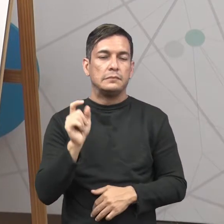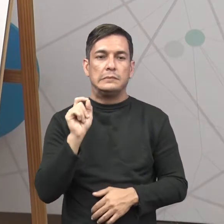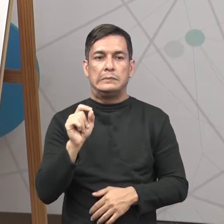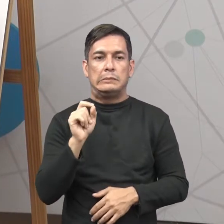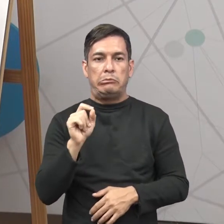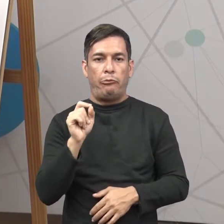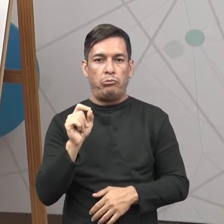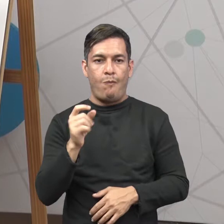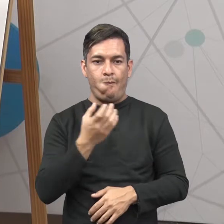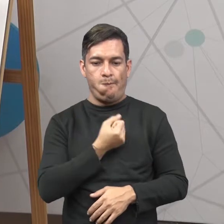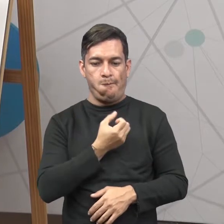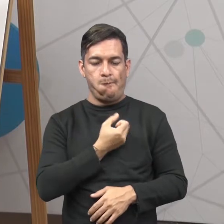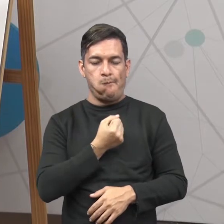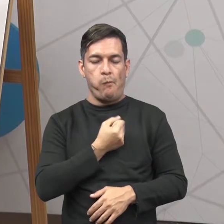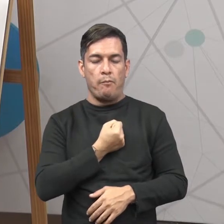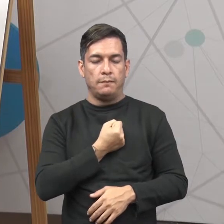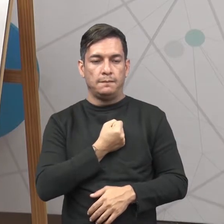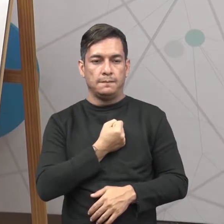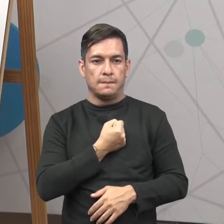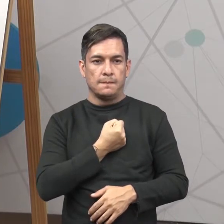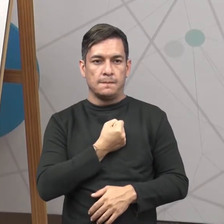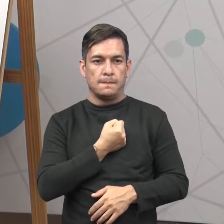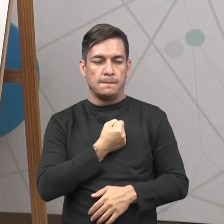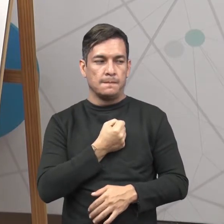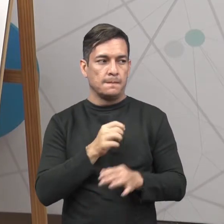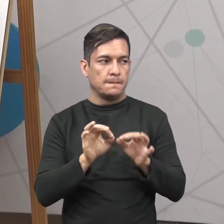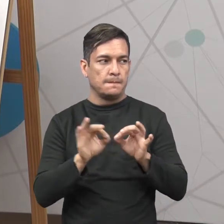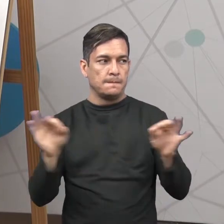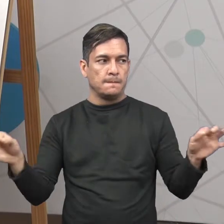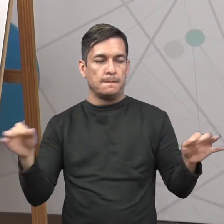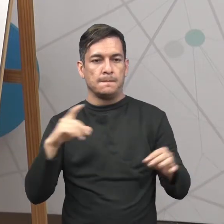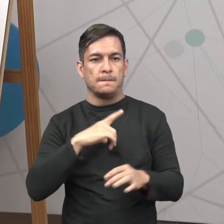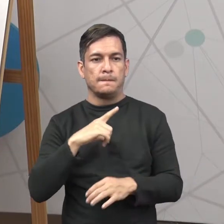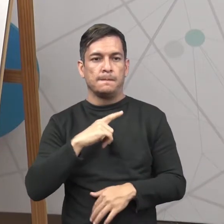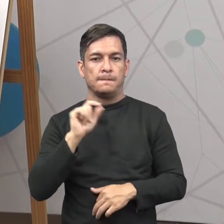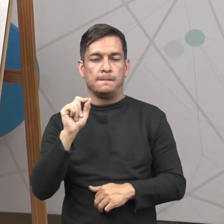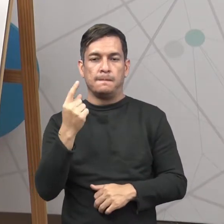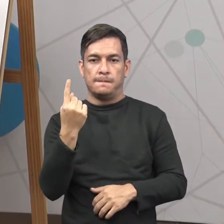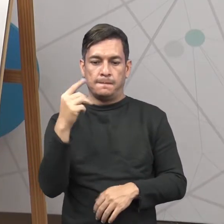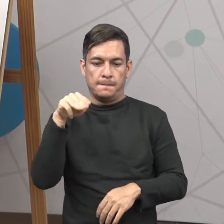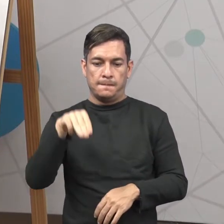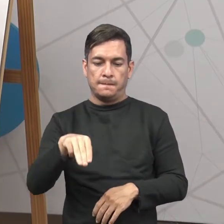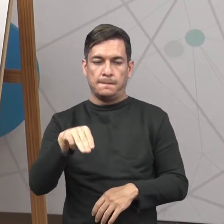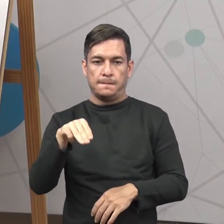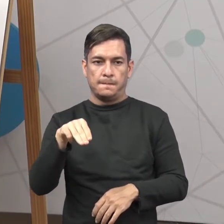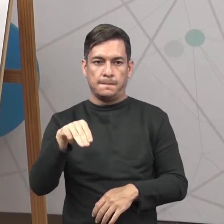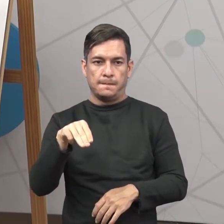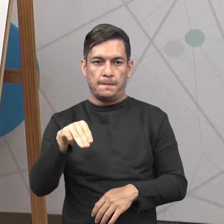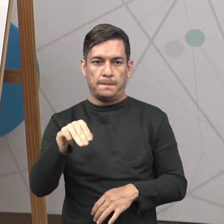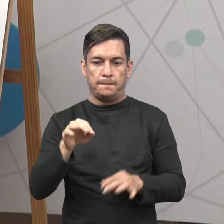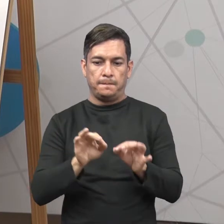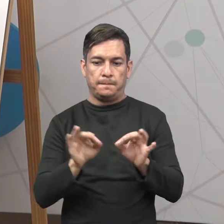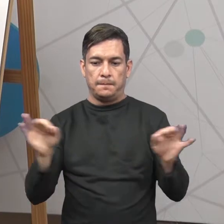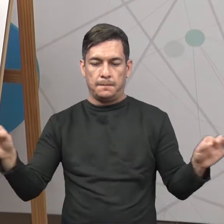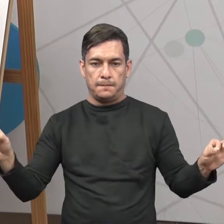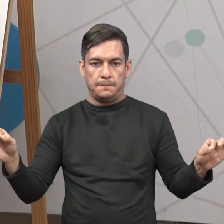temos números. Essa fita métrica tem 1,5 metro de